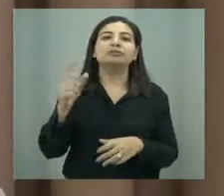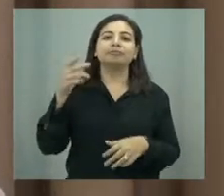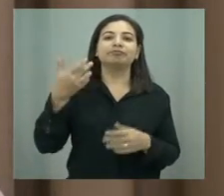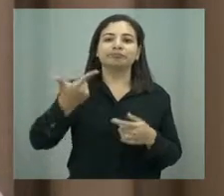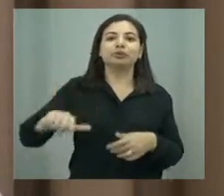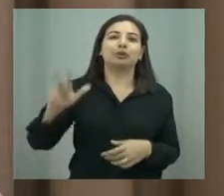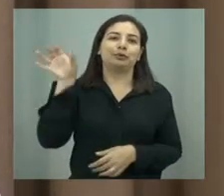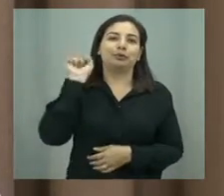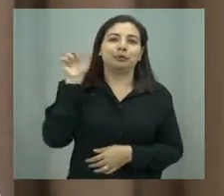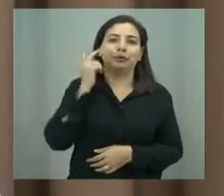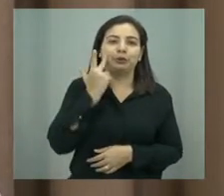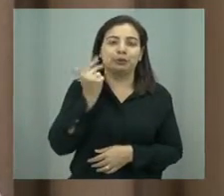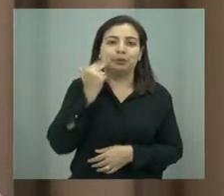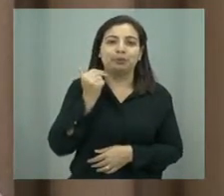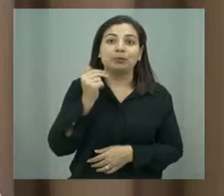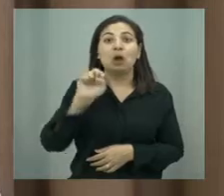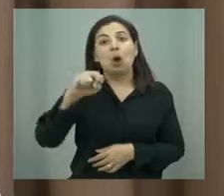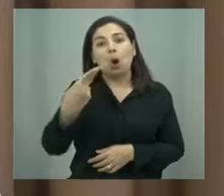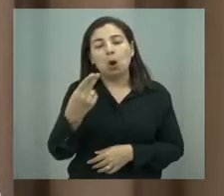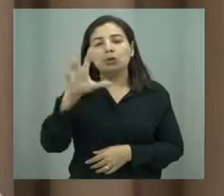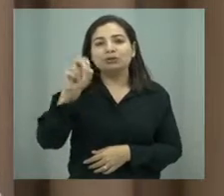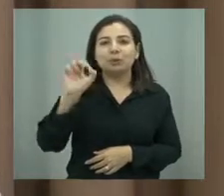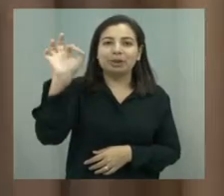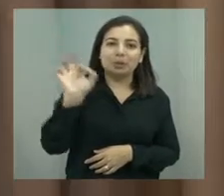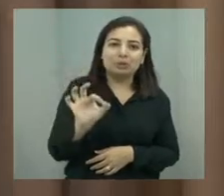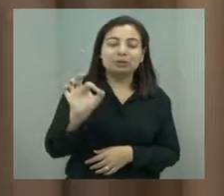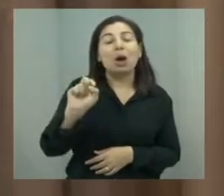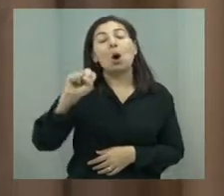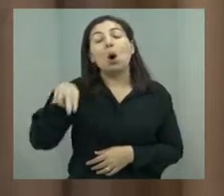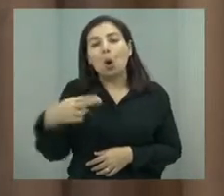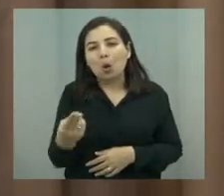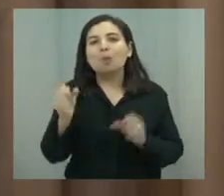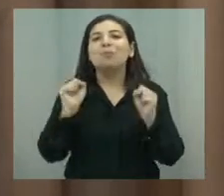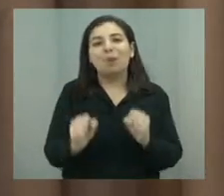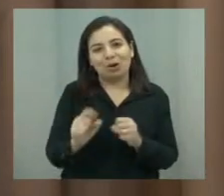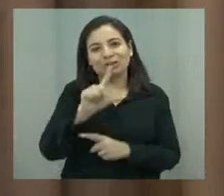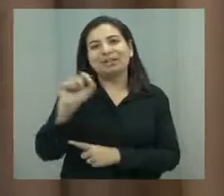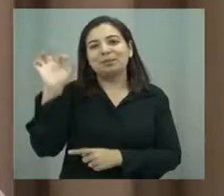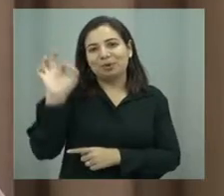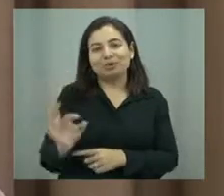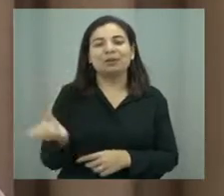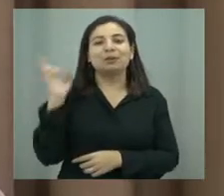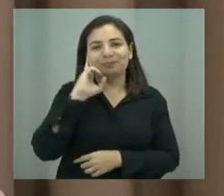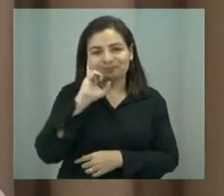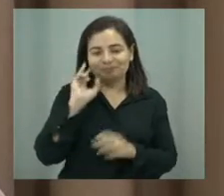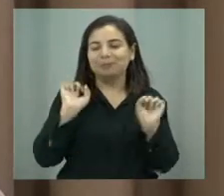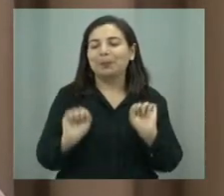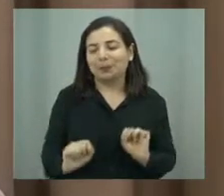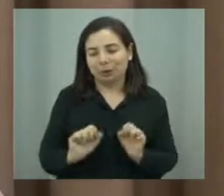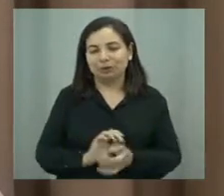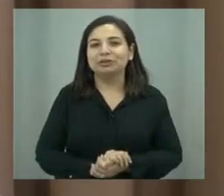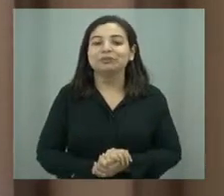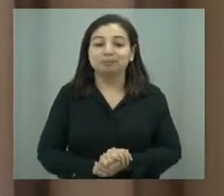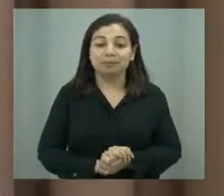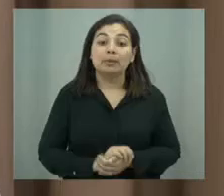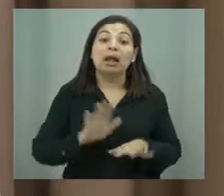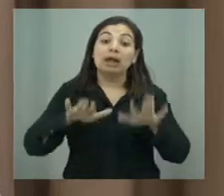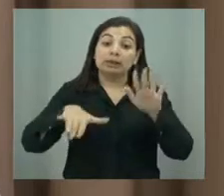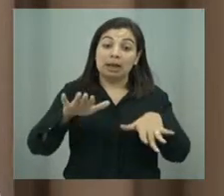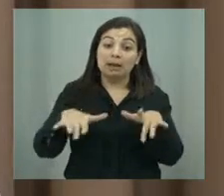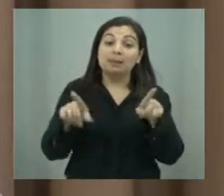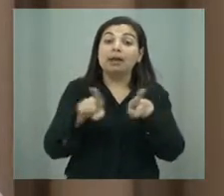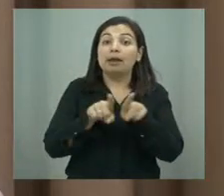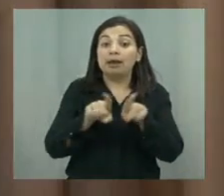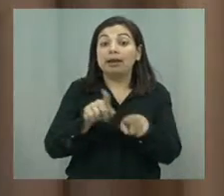recuperaram parcialmente a audição. Saíram completamente prejudicados, né? E jovens, né? Quem vai normalmente para show